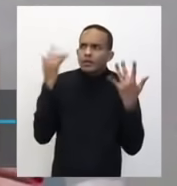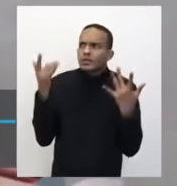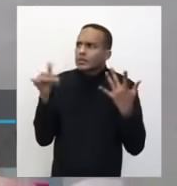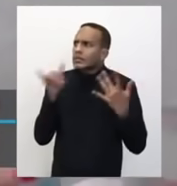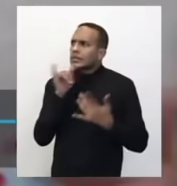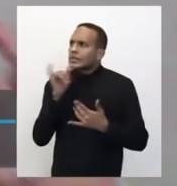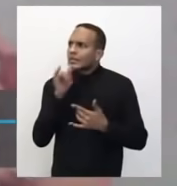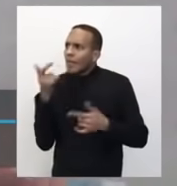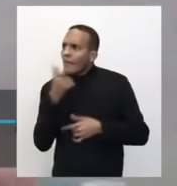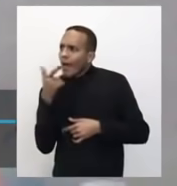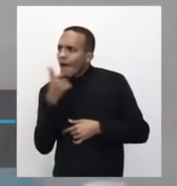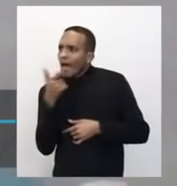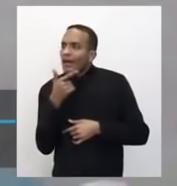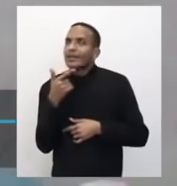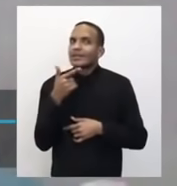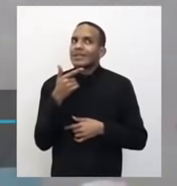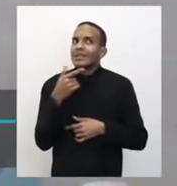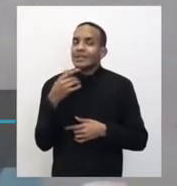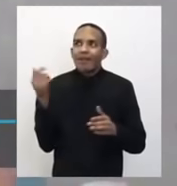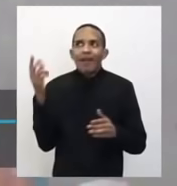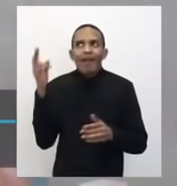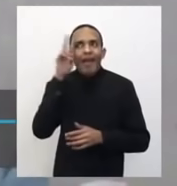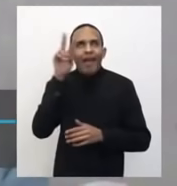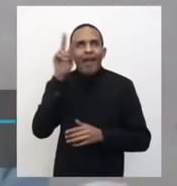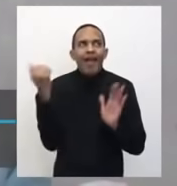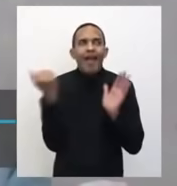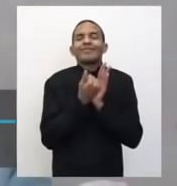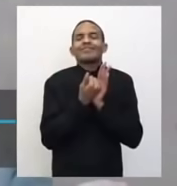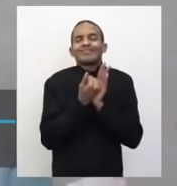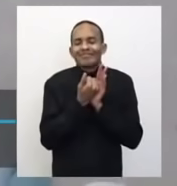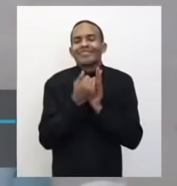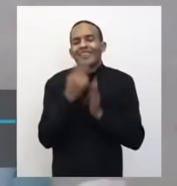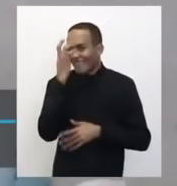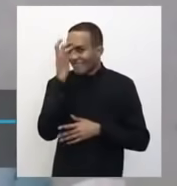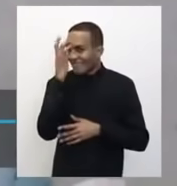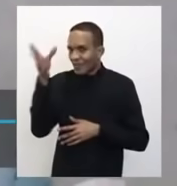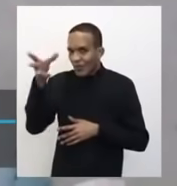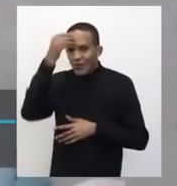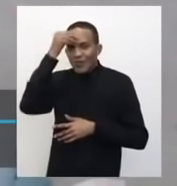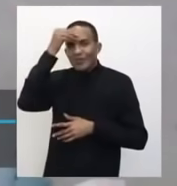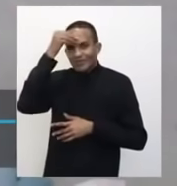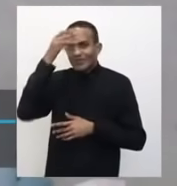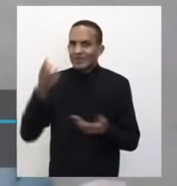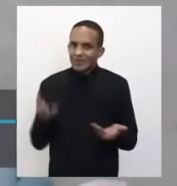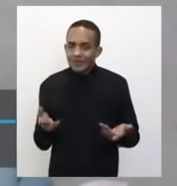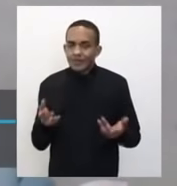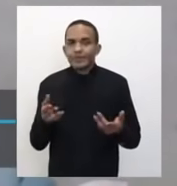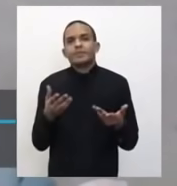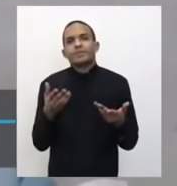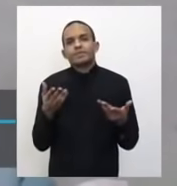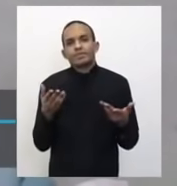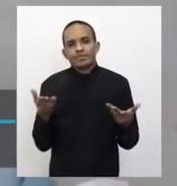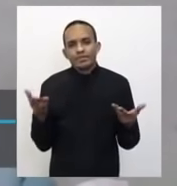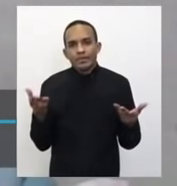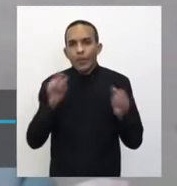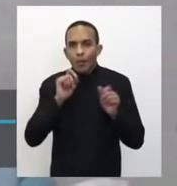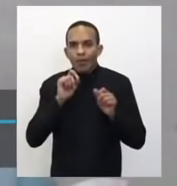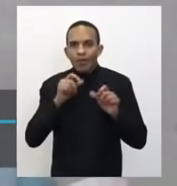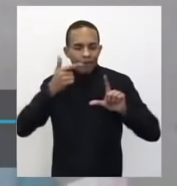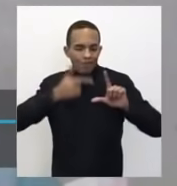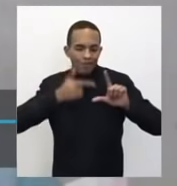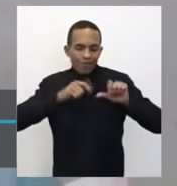do humor com algo que marque elas, e isso é mais fácil de ficar guardado aqui na nossa cabeça. Portanto, vira um